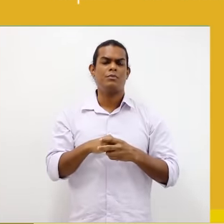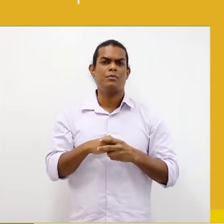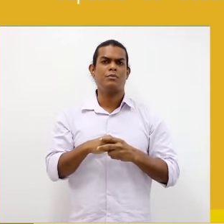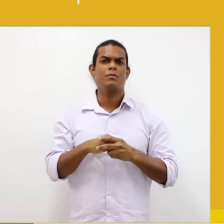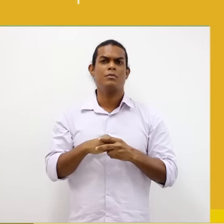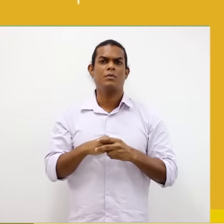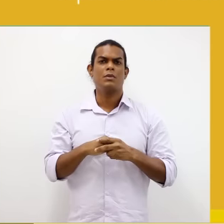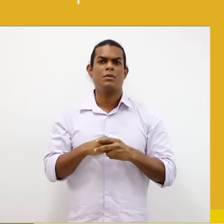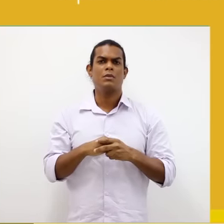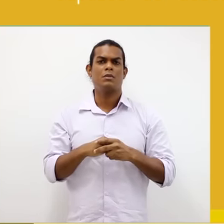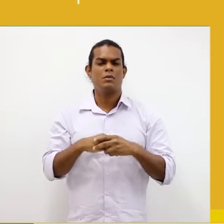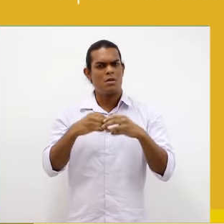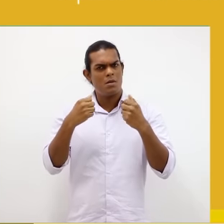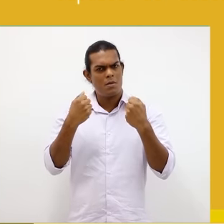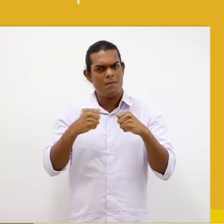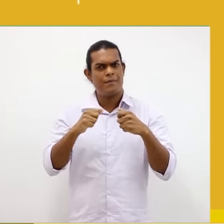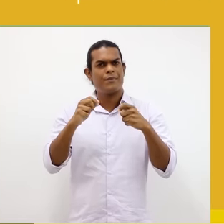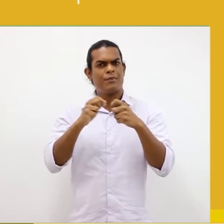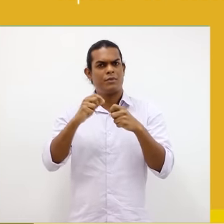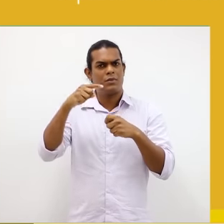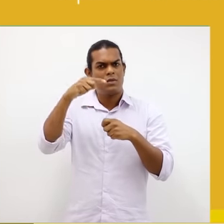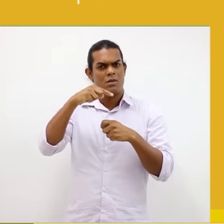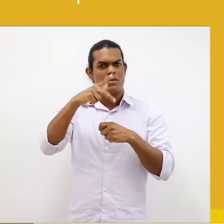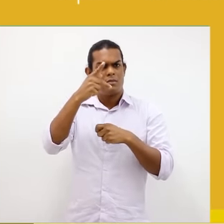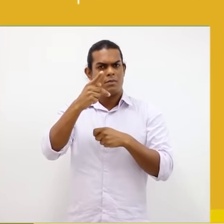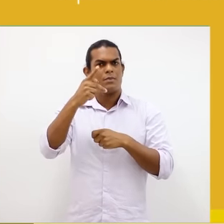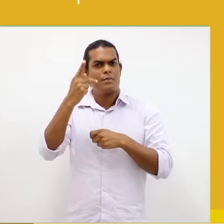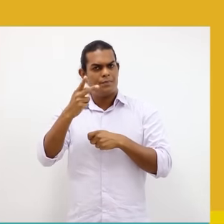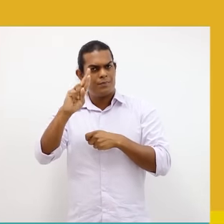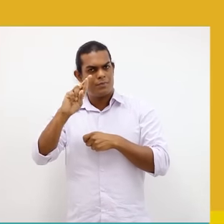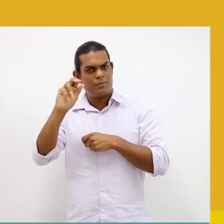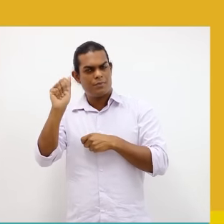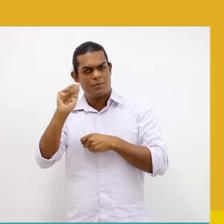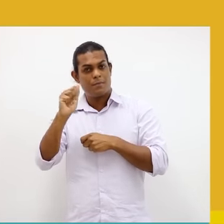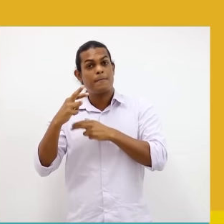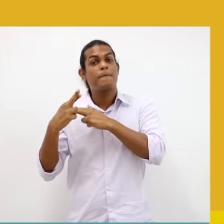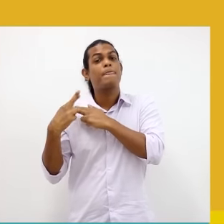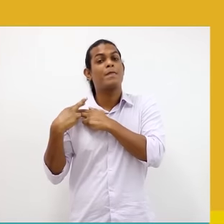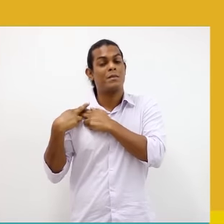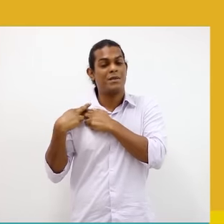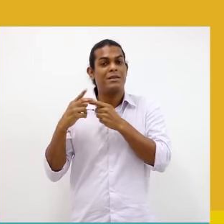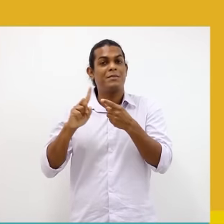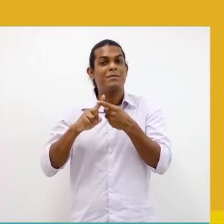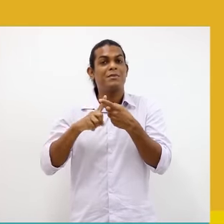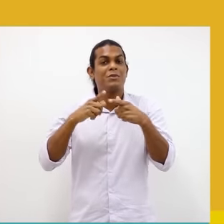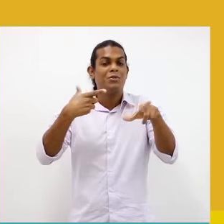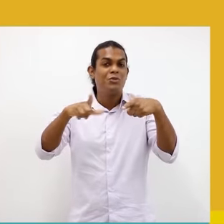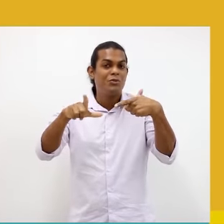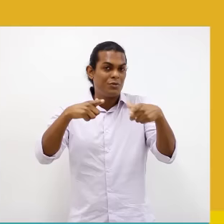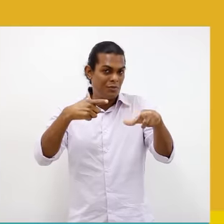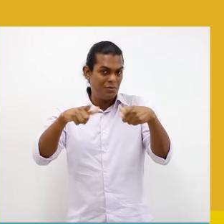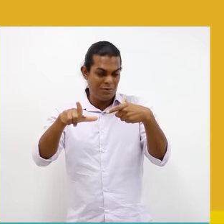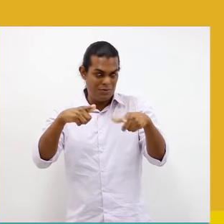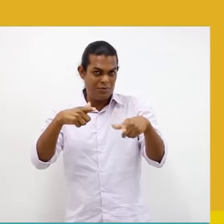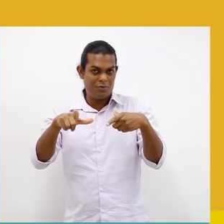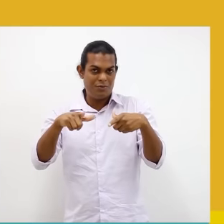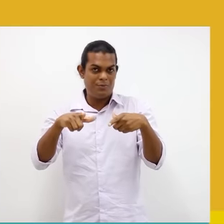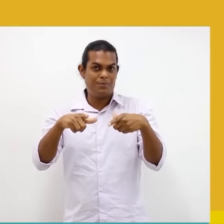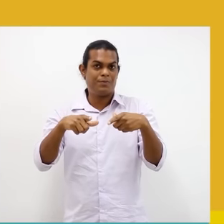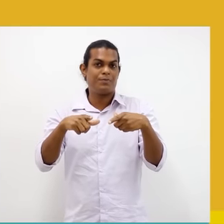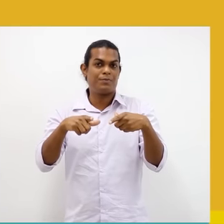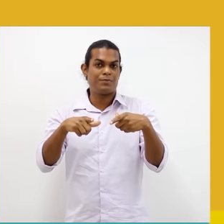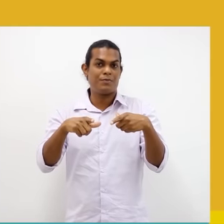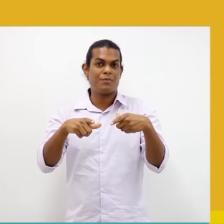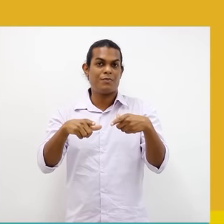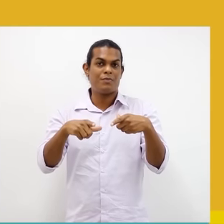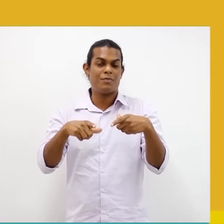realizar esta avaliação e este programa. Tá? São responsabilidade do empregador e dos trabalhadores para